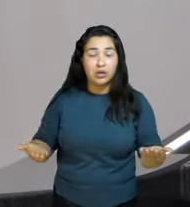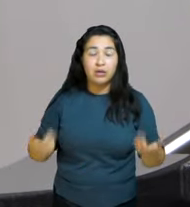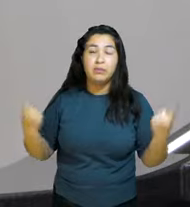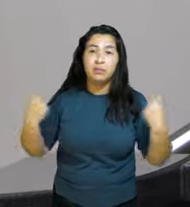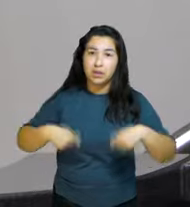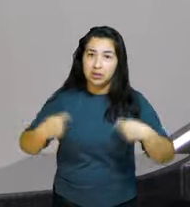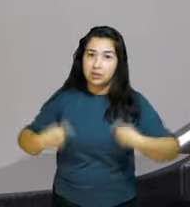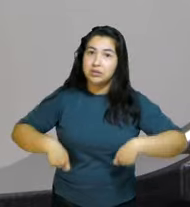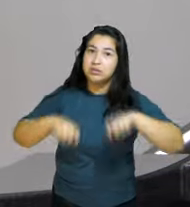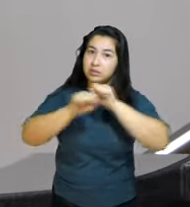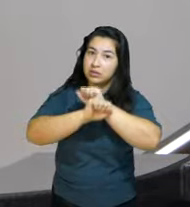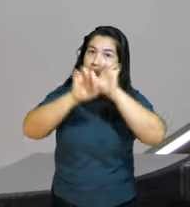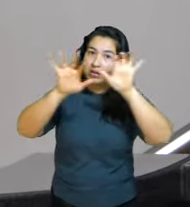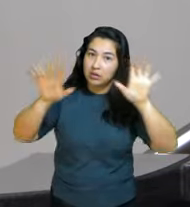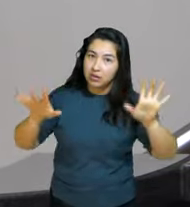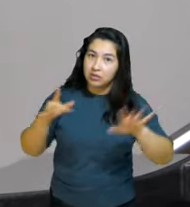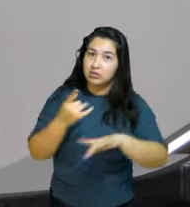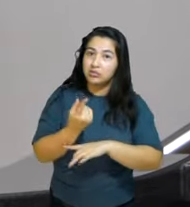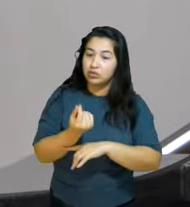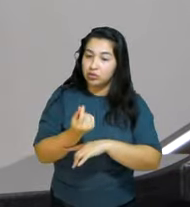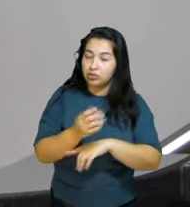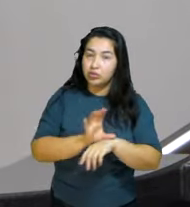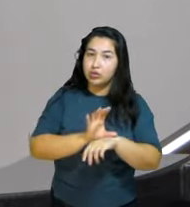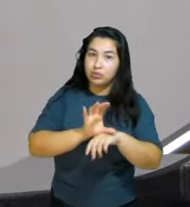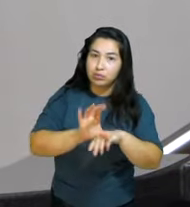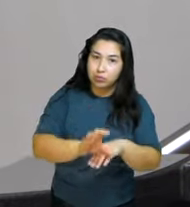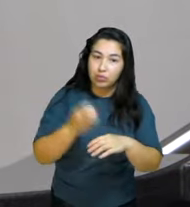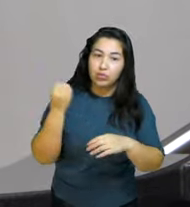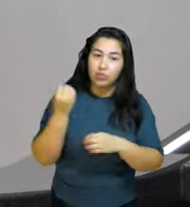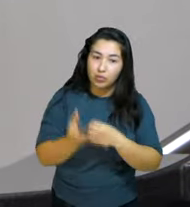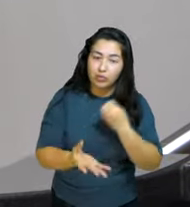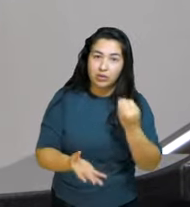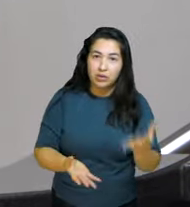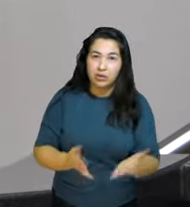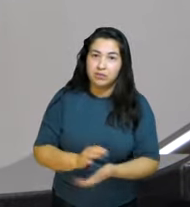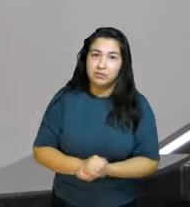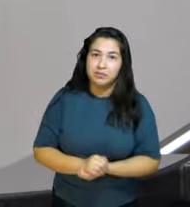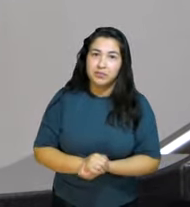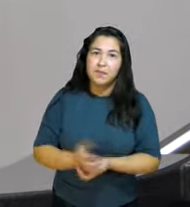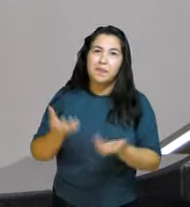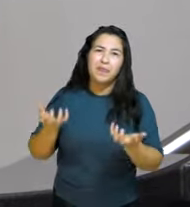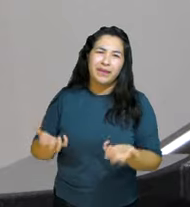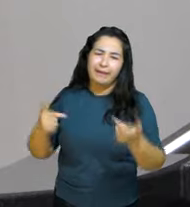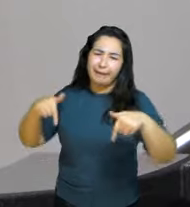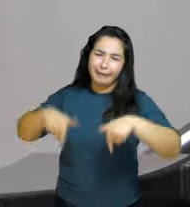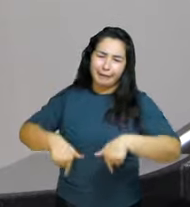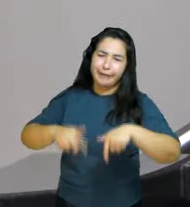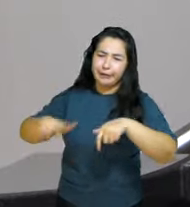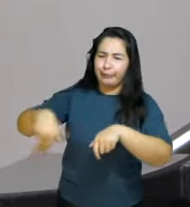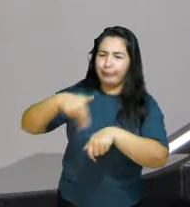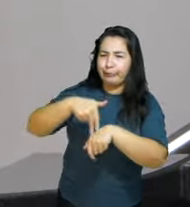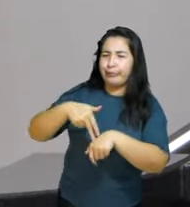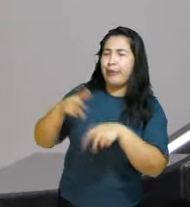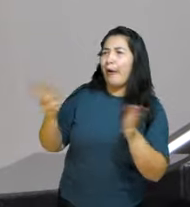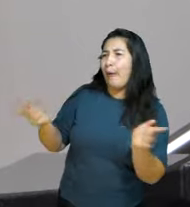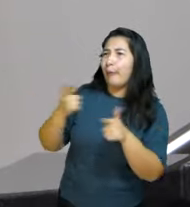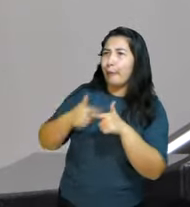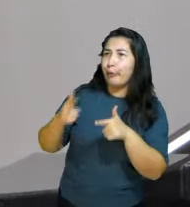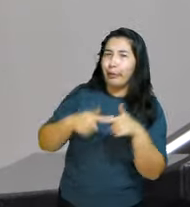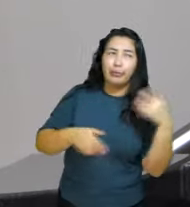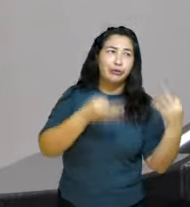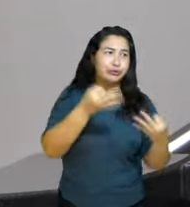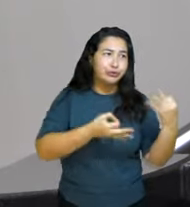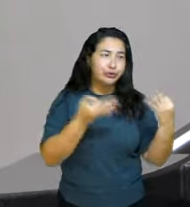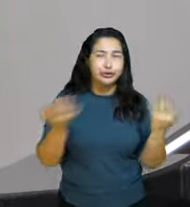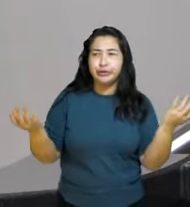ficar claro, o destino desses recursos, porque não adianta vir aqui e querer botar panos quentes, ah, foi um problema de justiça, um